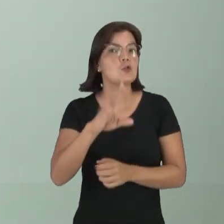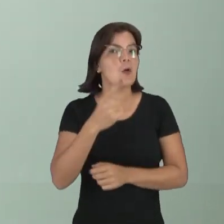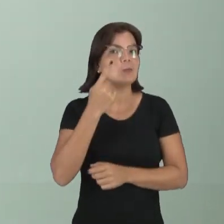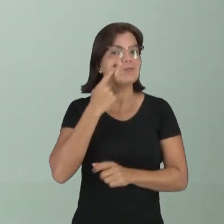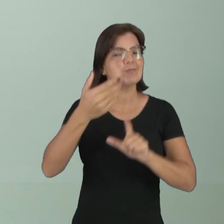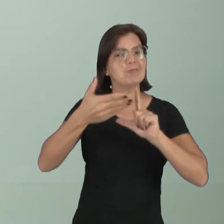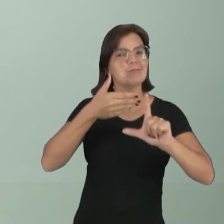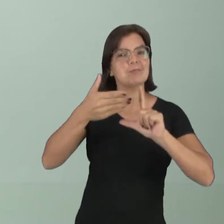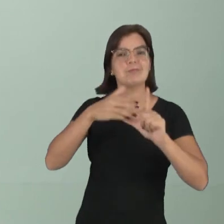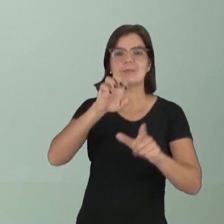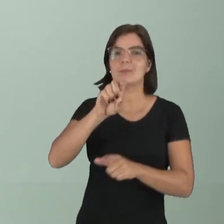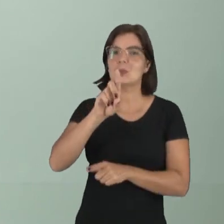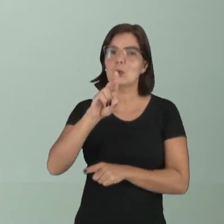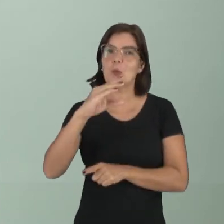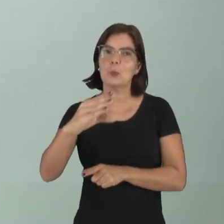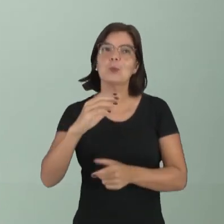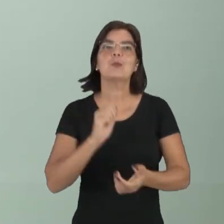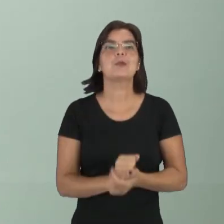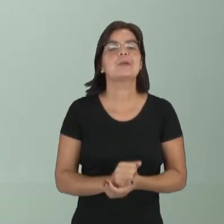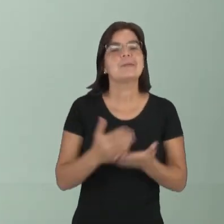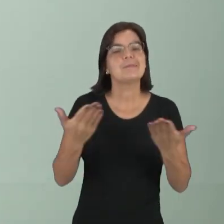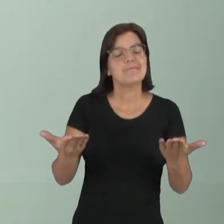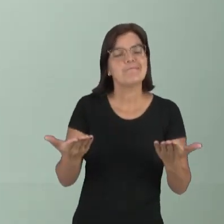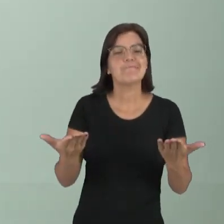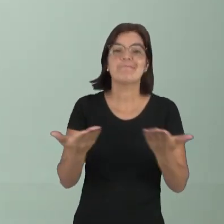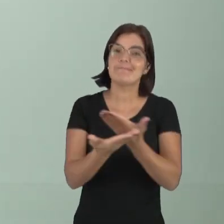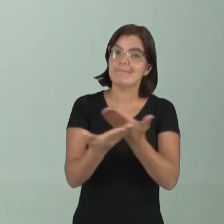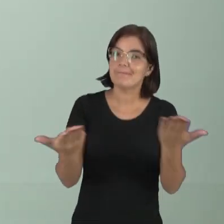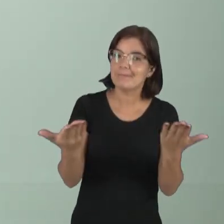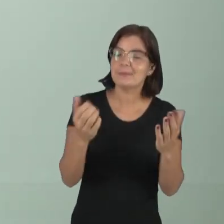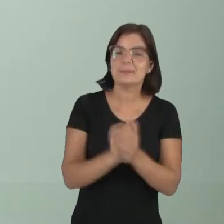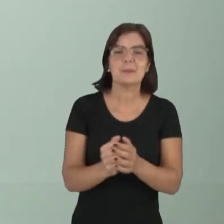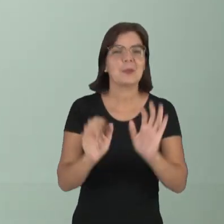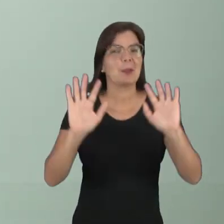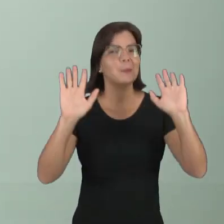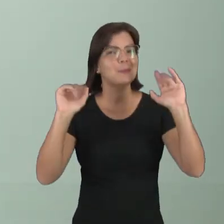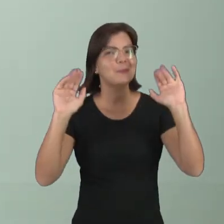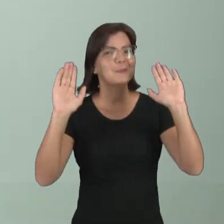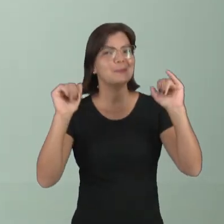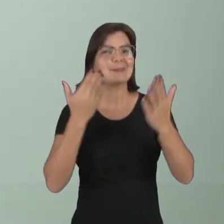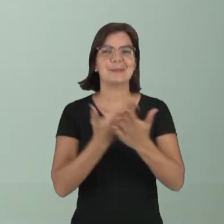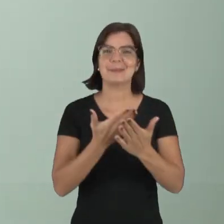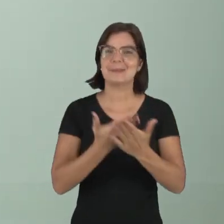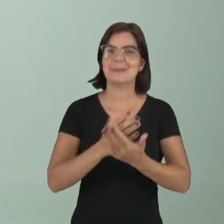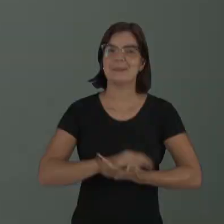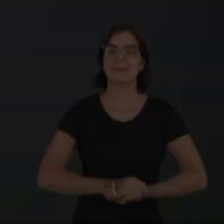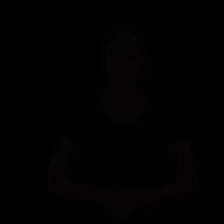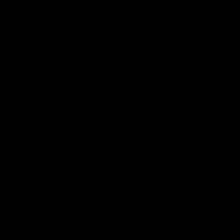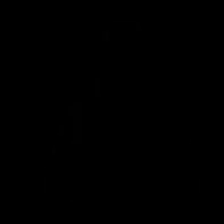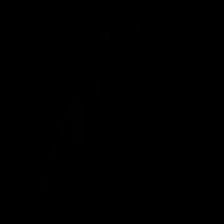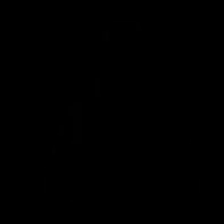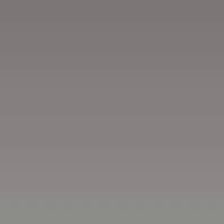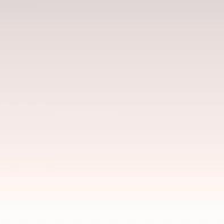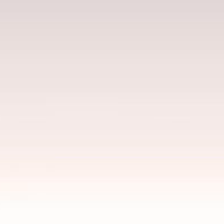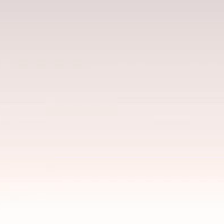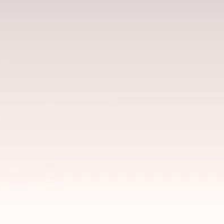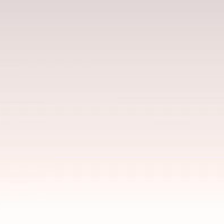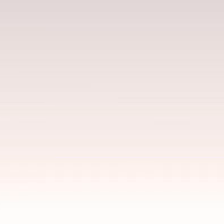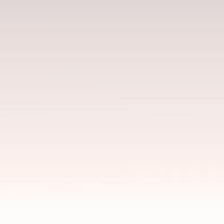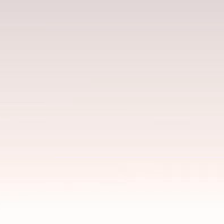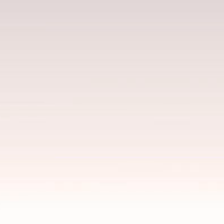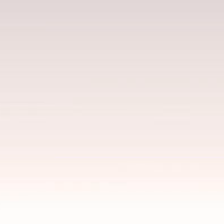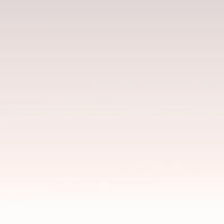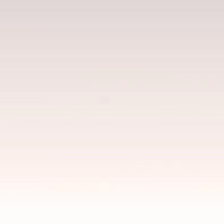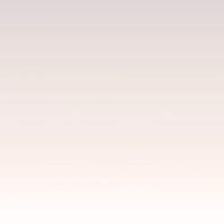basta você acessar a plataforma Eduque. Com isso me despeço de vocês e até a próxima aula!